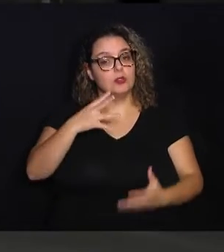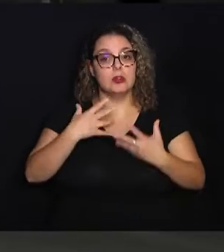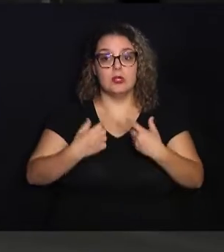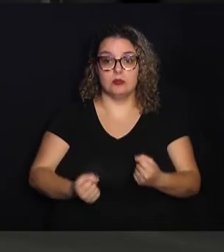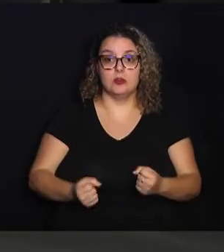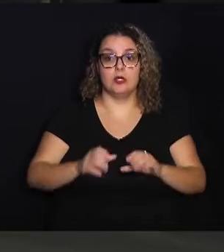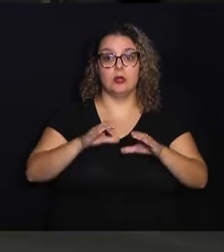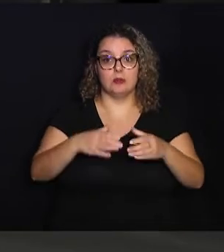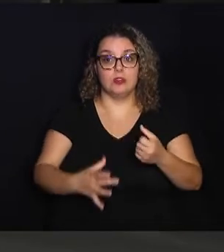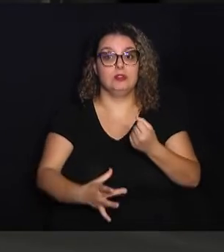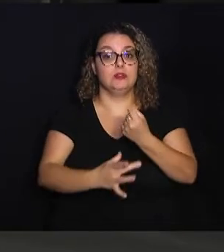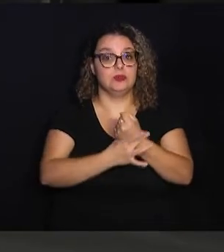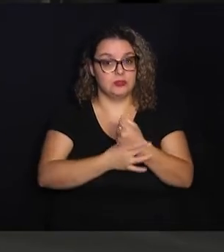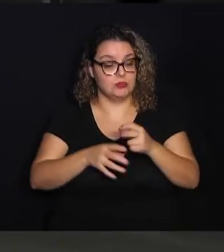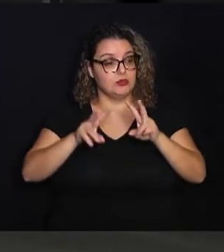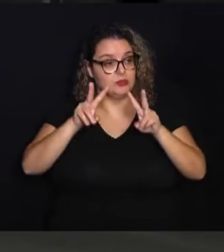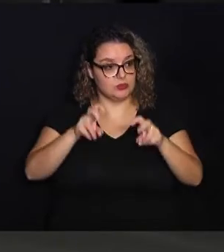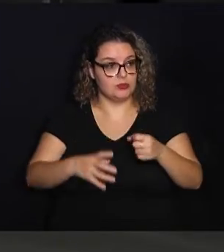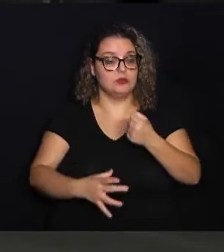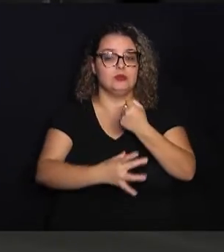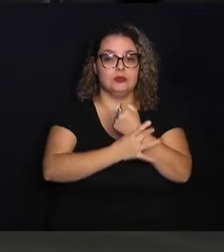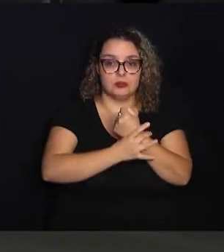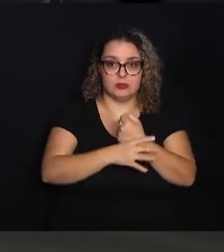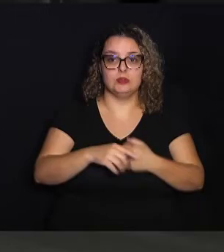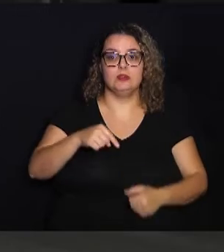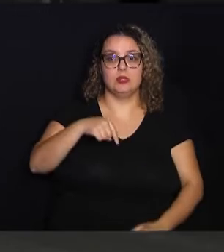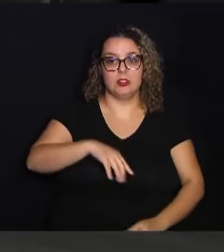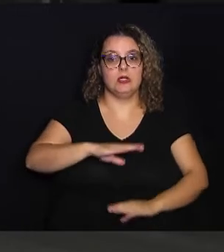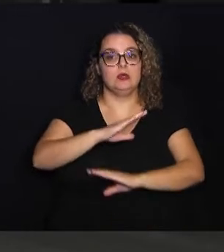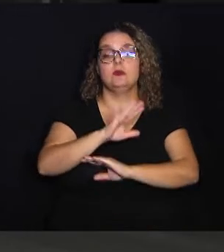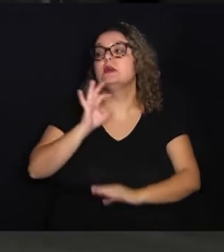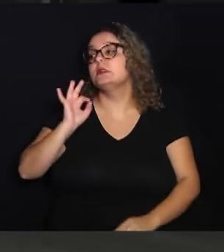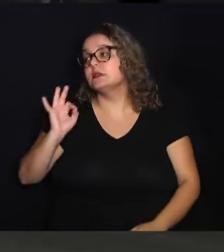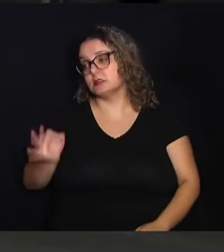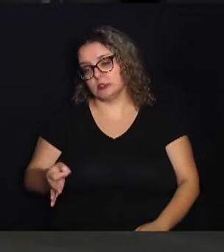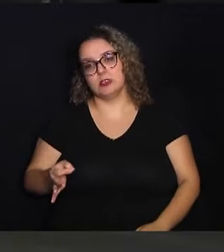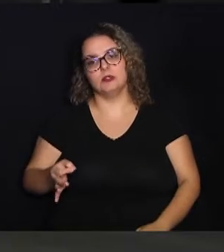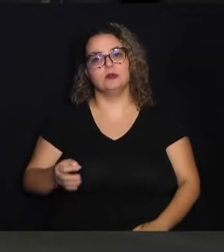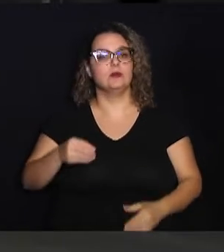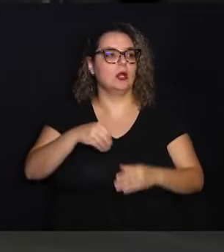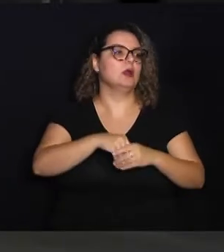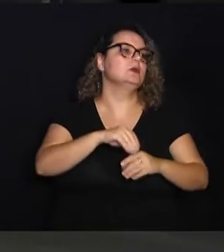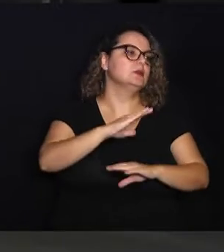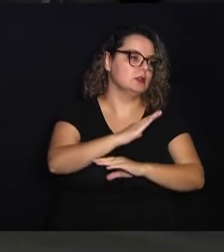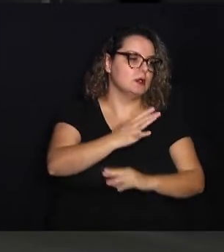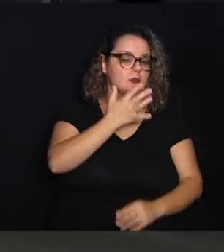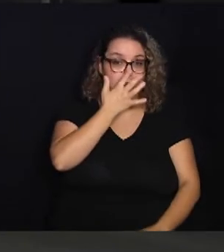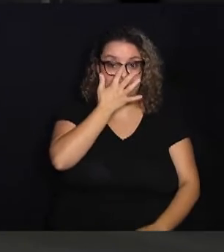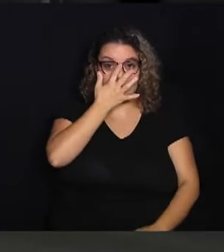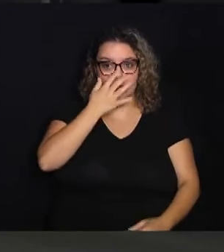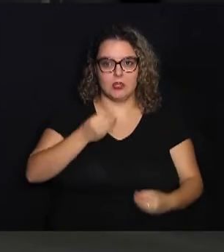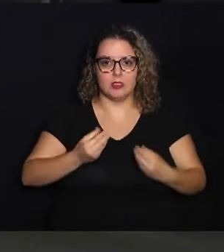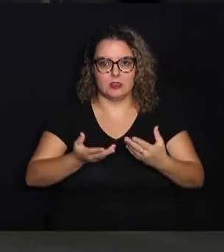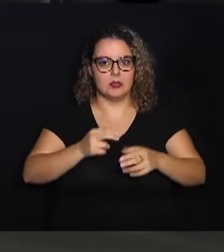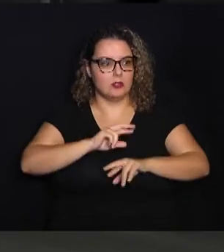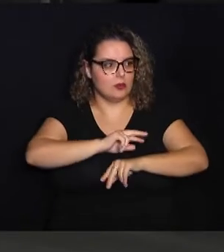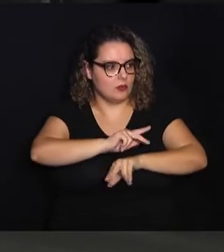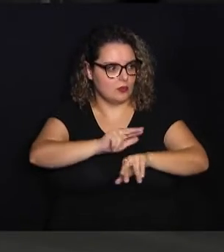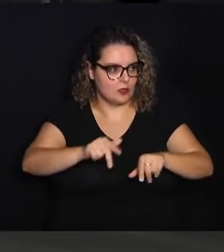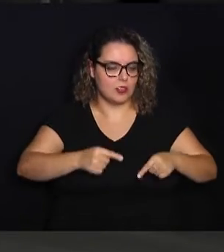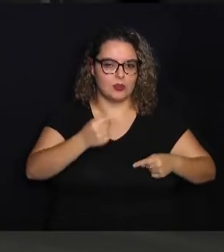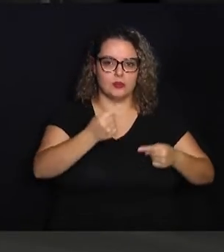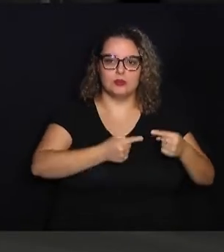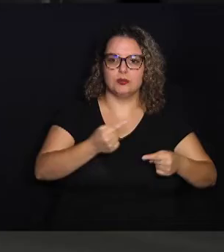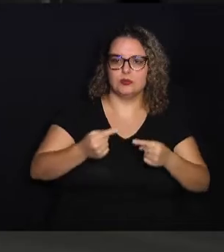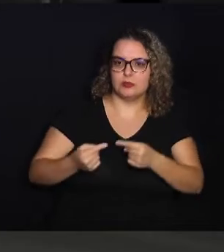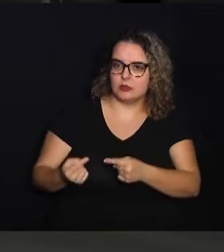Segurança Pública, de Assuntos de Segurança Pública aqui na casa, né? E traz aqui vários